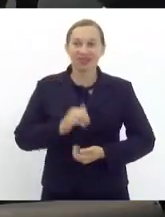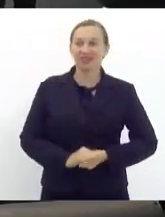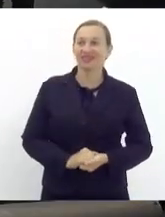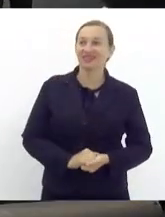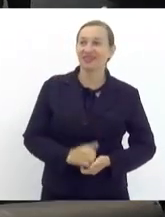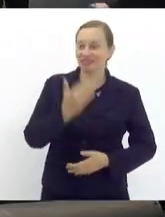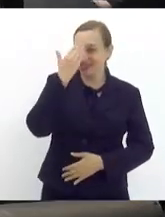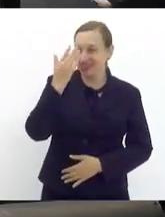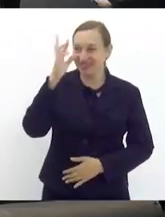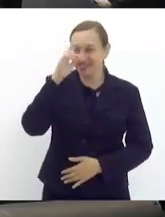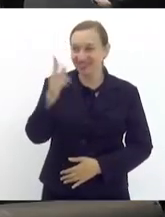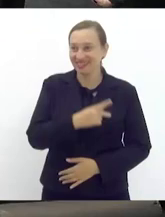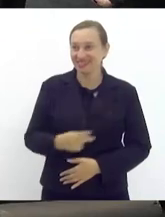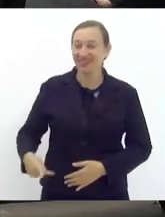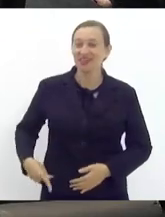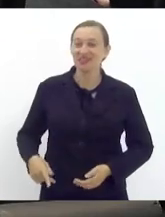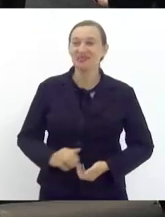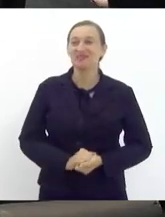Obrigado, presidente.